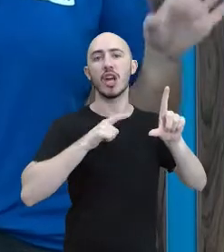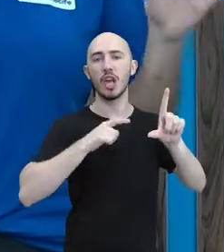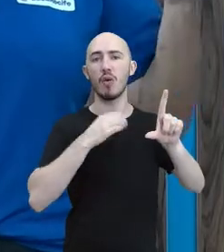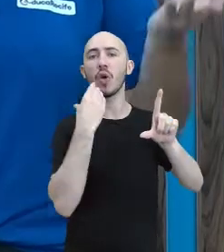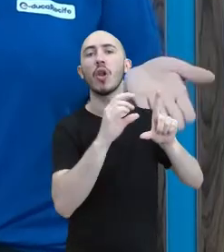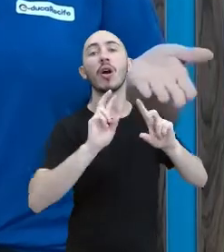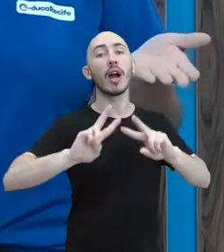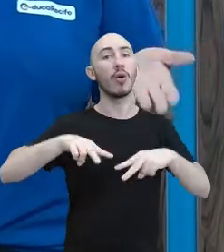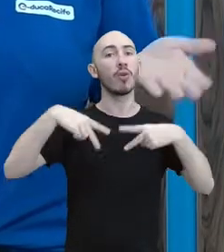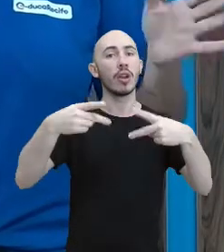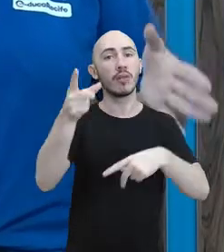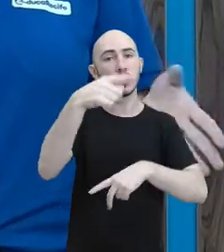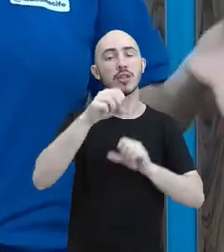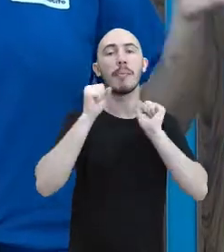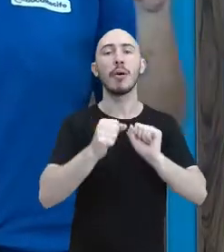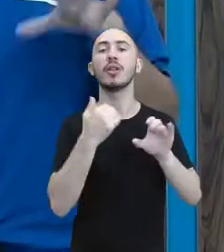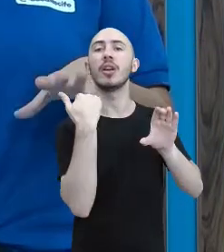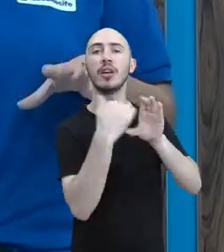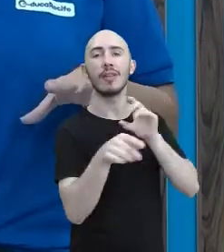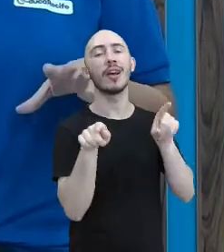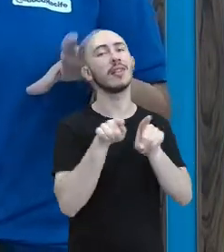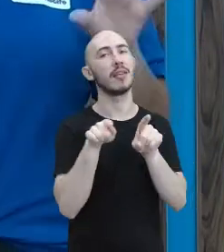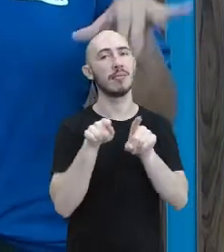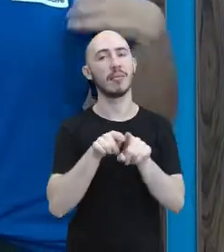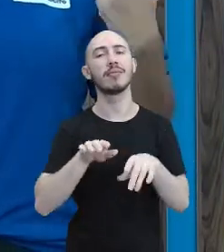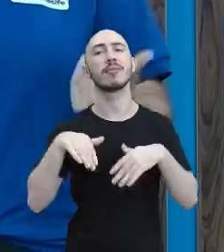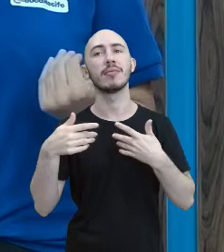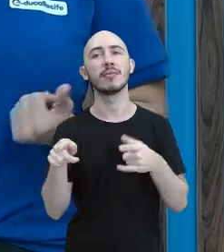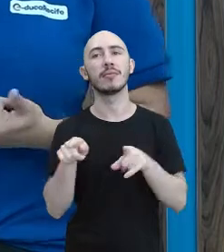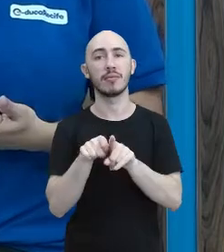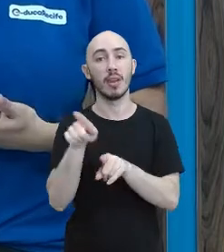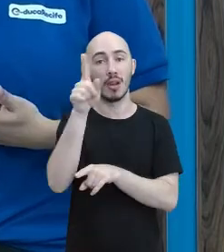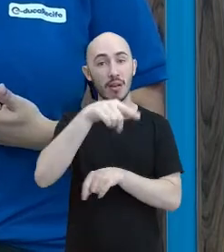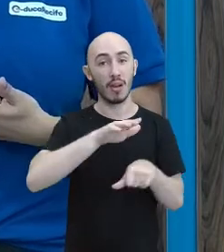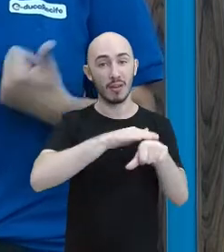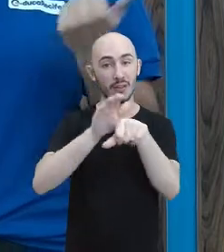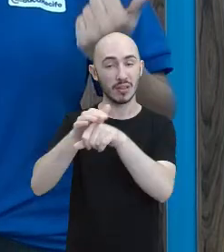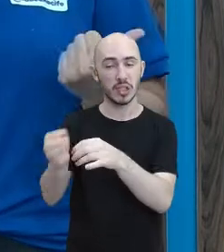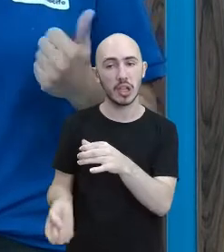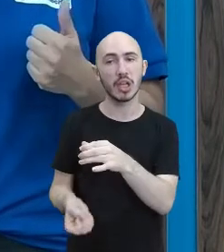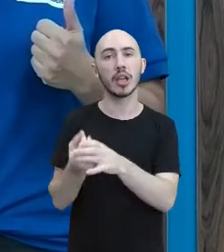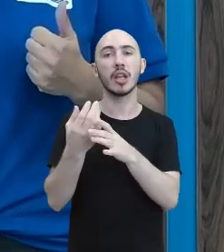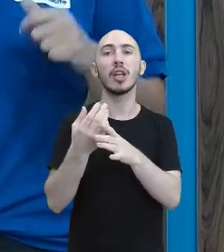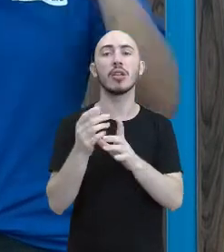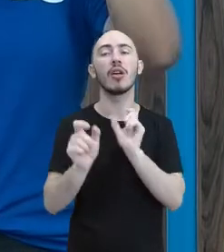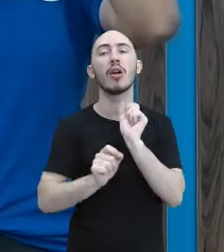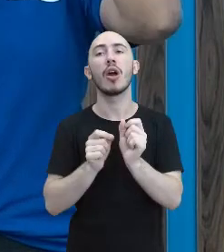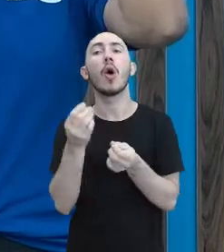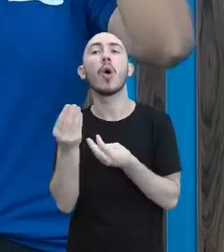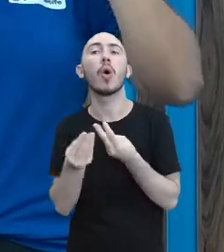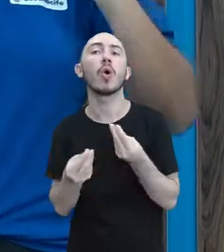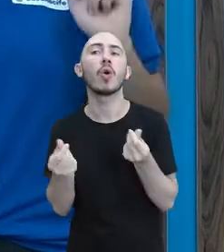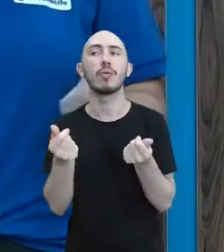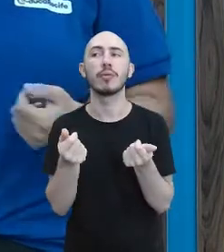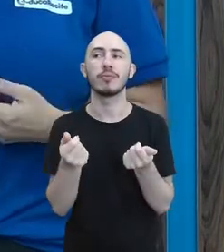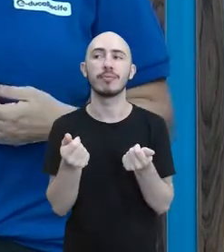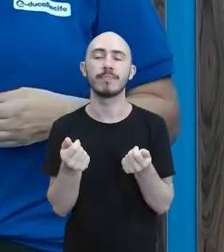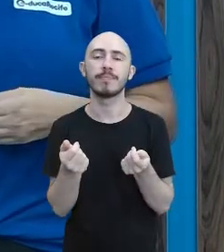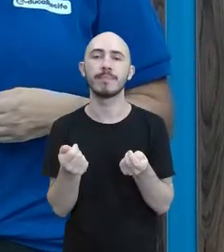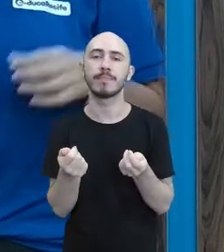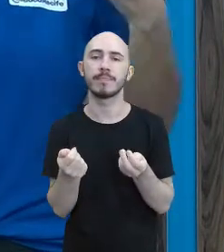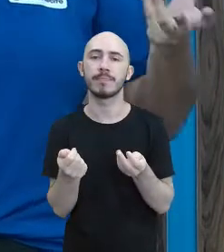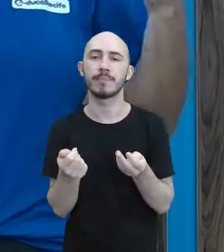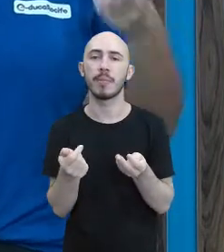E aí, na verdade, eu quero que vocês que vocês produzam esse tutorial com base